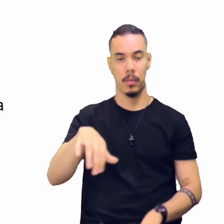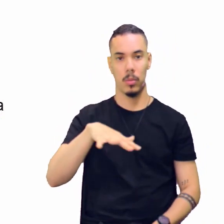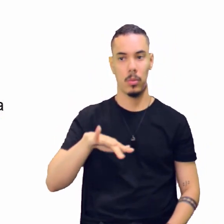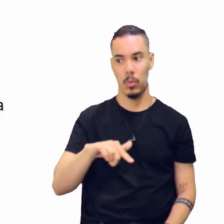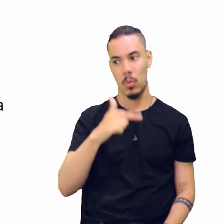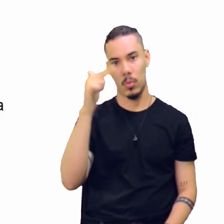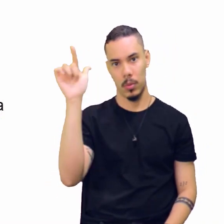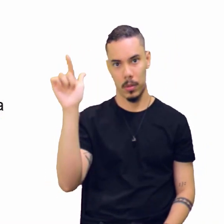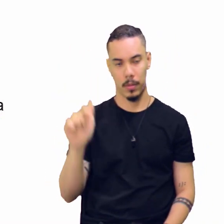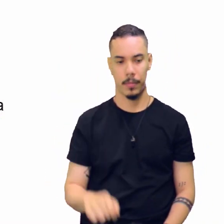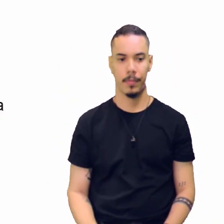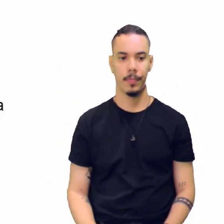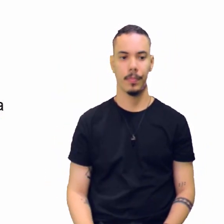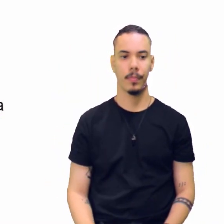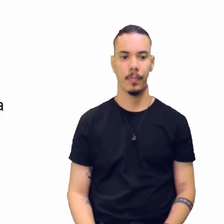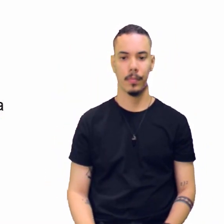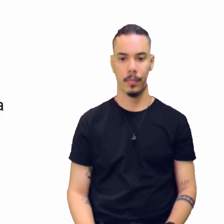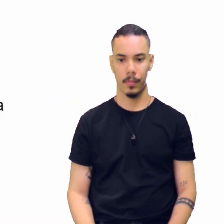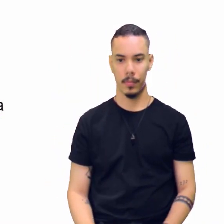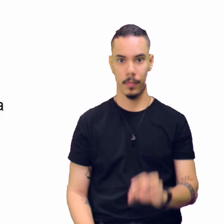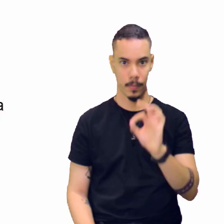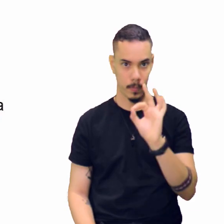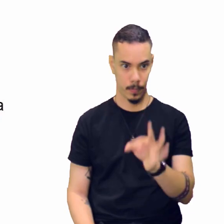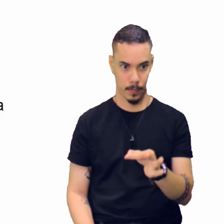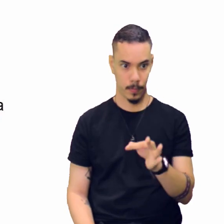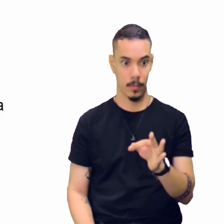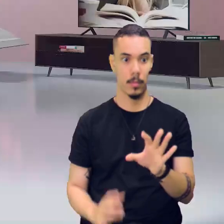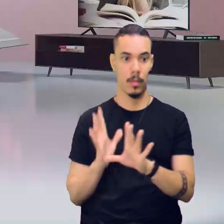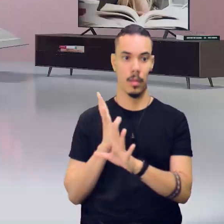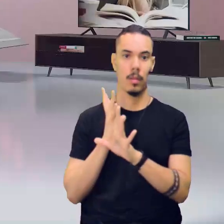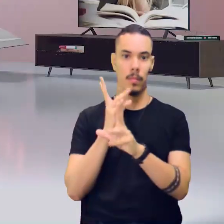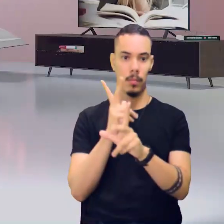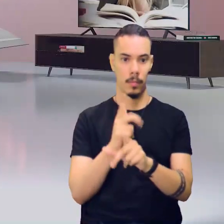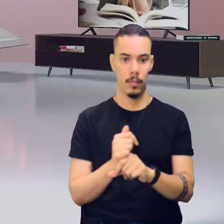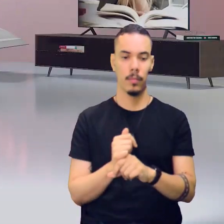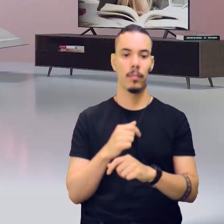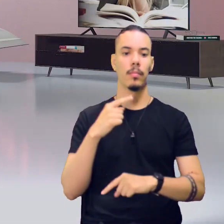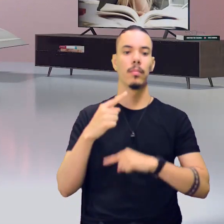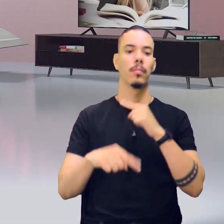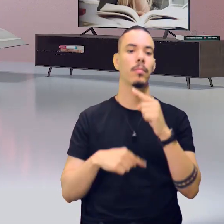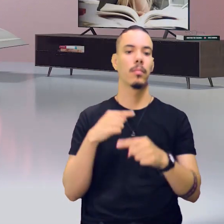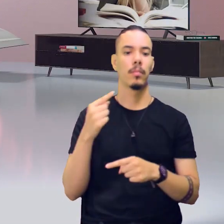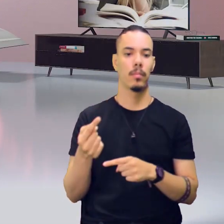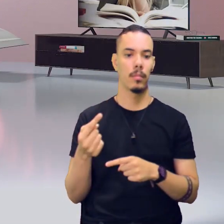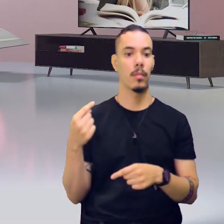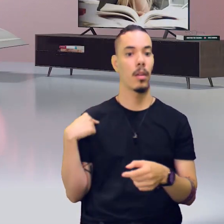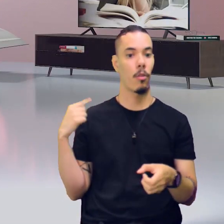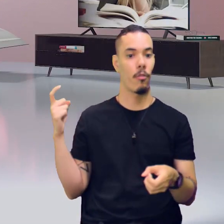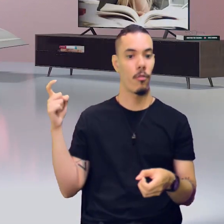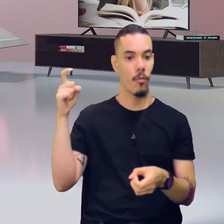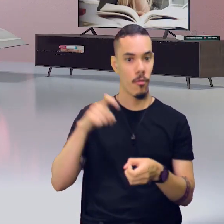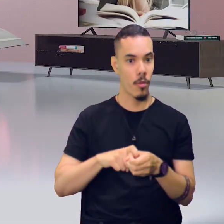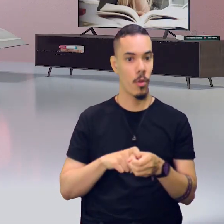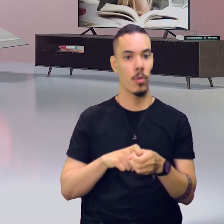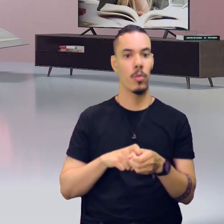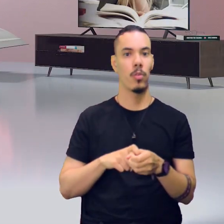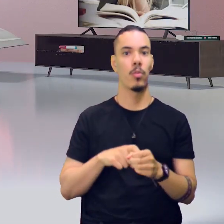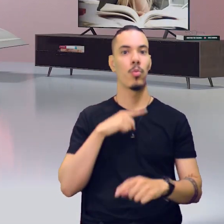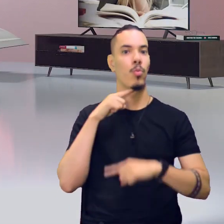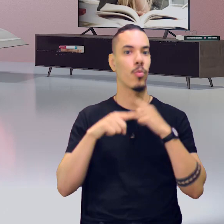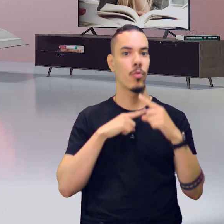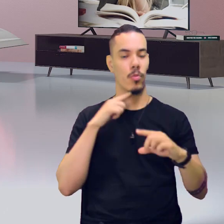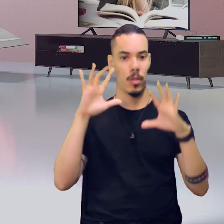situação. Beleza? Então, amadinho, tá aqui a revisão. E daqui a pouco, ó, Eu retorno com o nosso